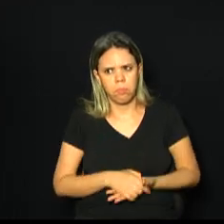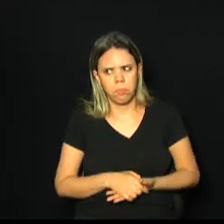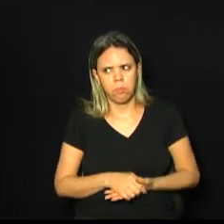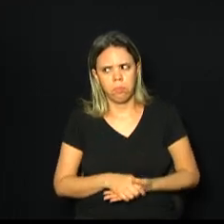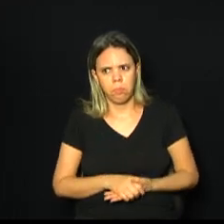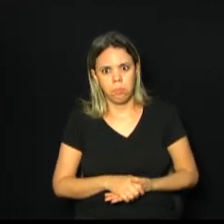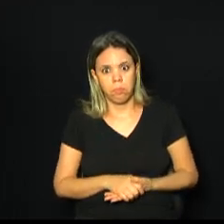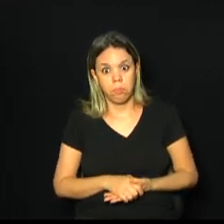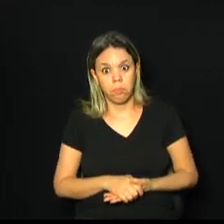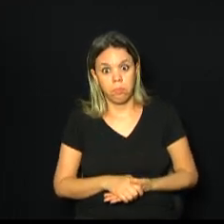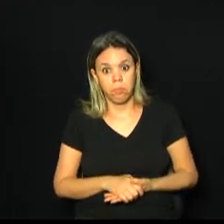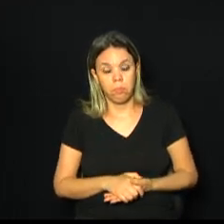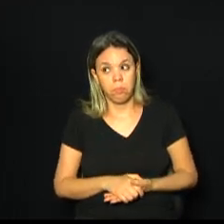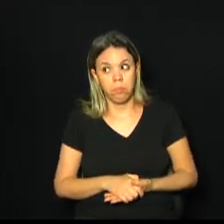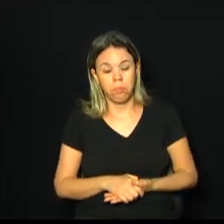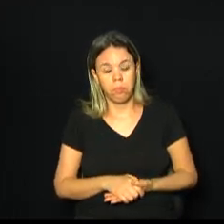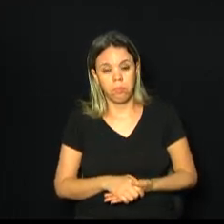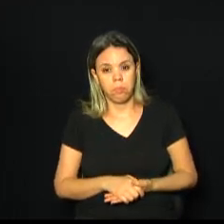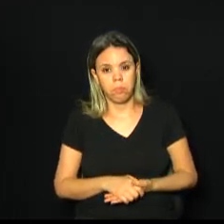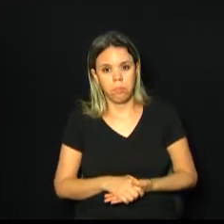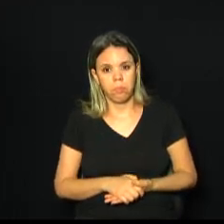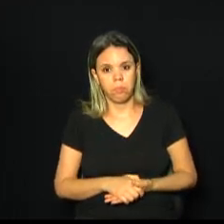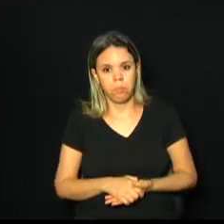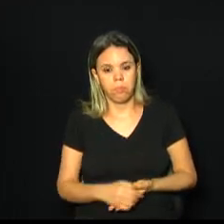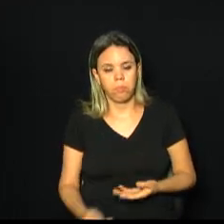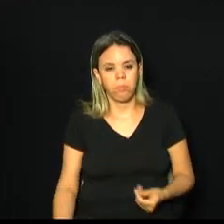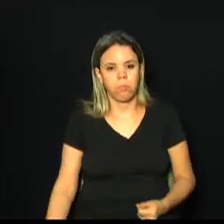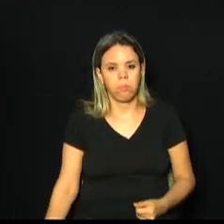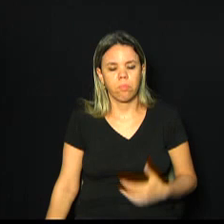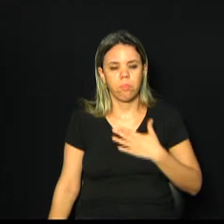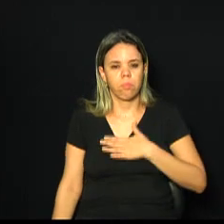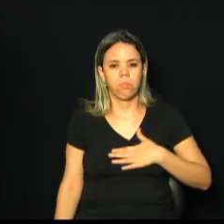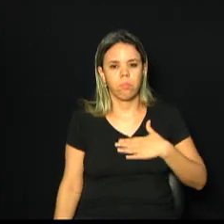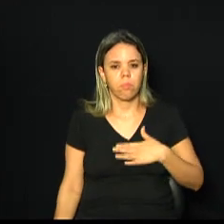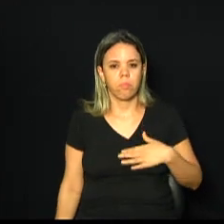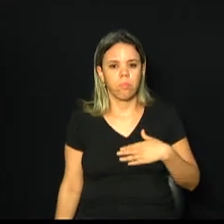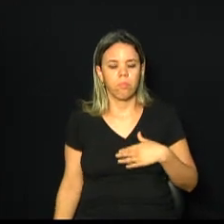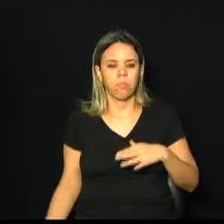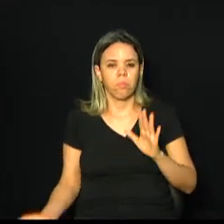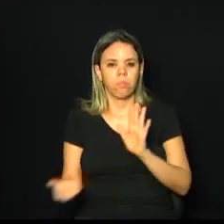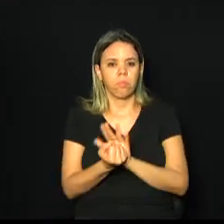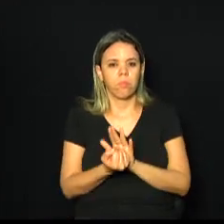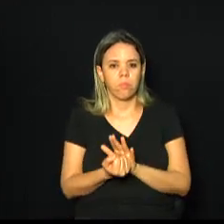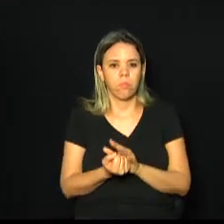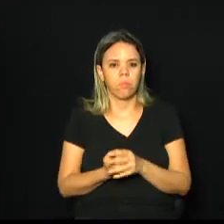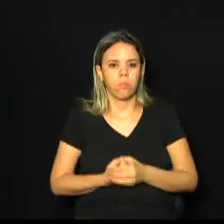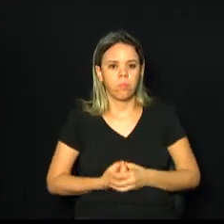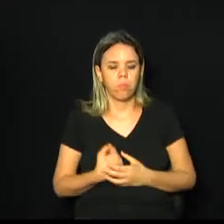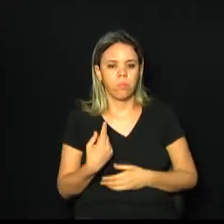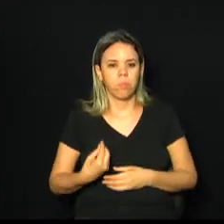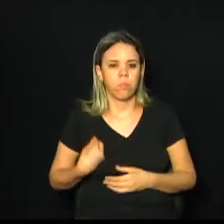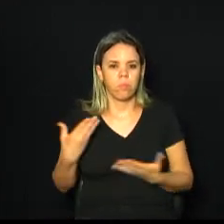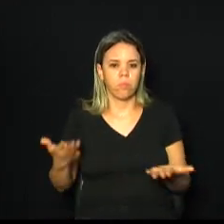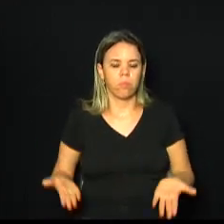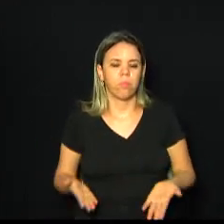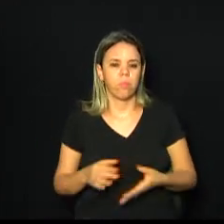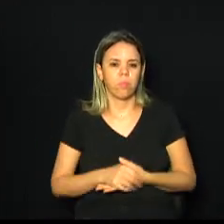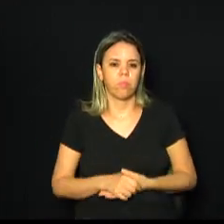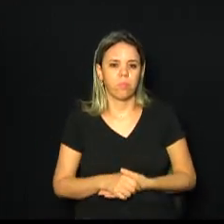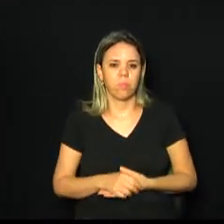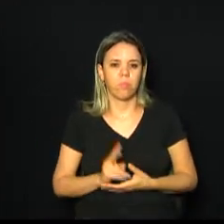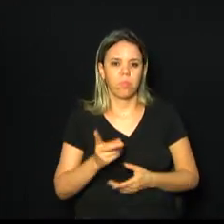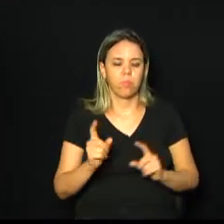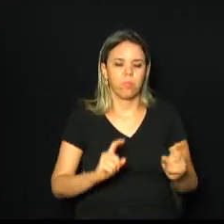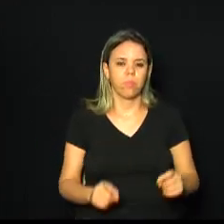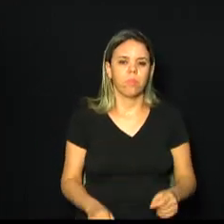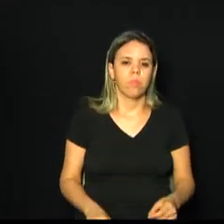informação. Adriana, gostaria aqui até de registrar, enquanto nós estamos aqui tocando a